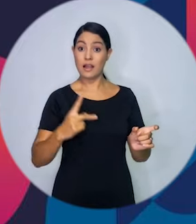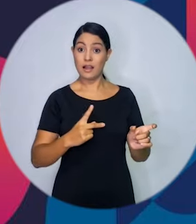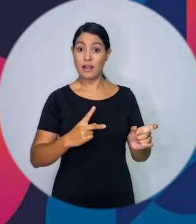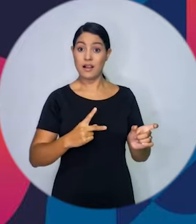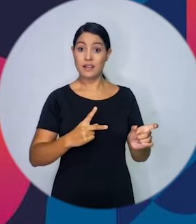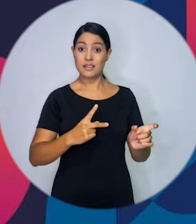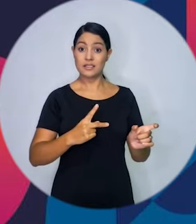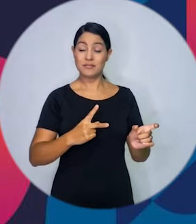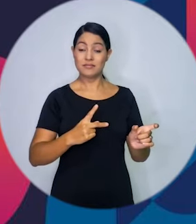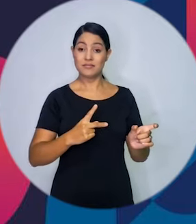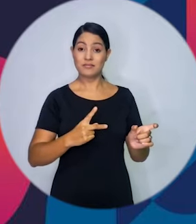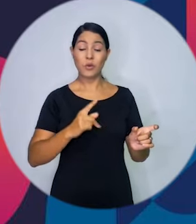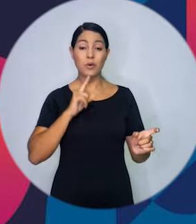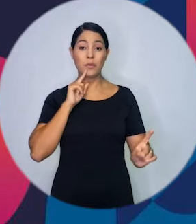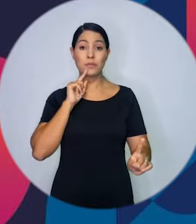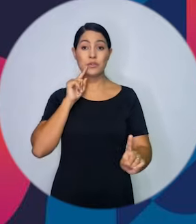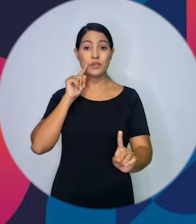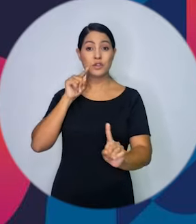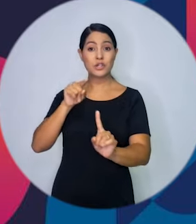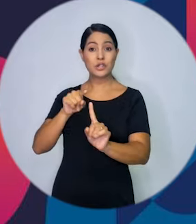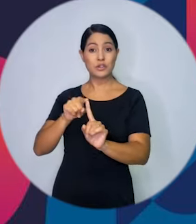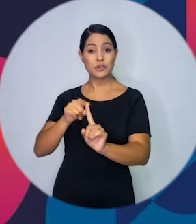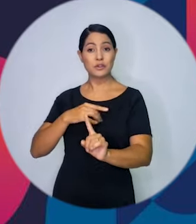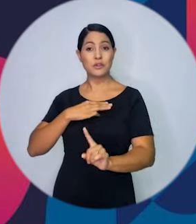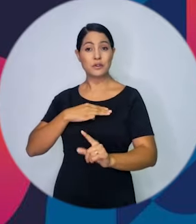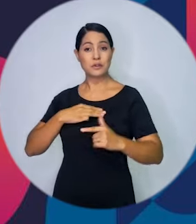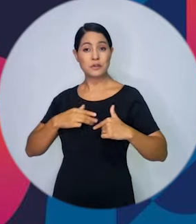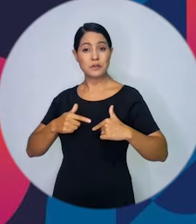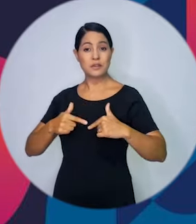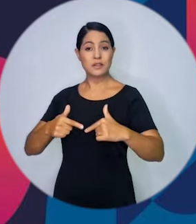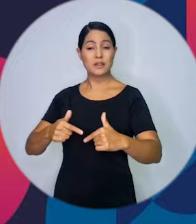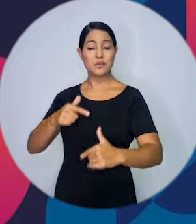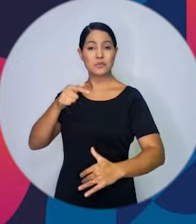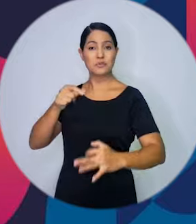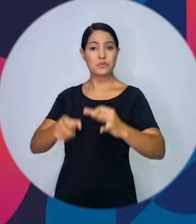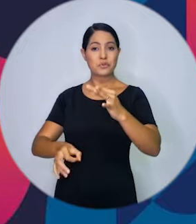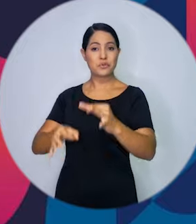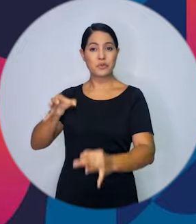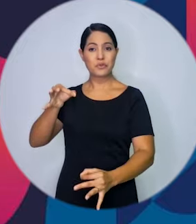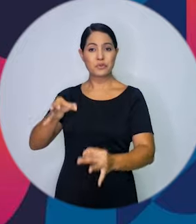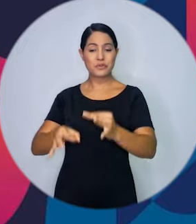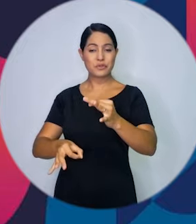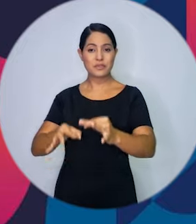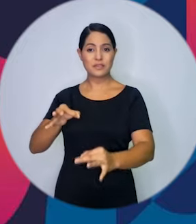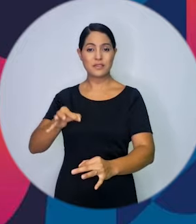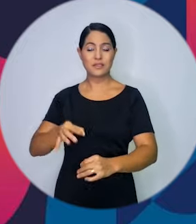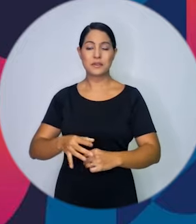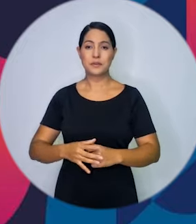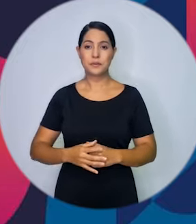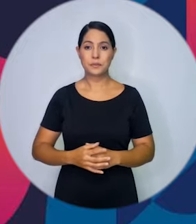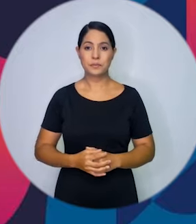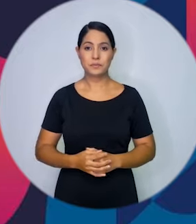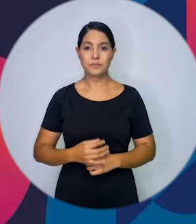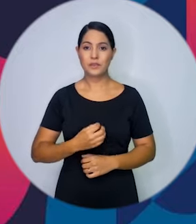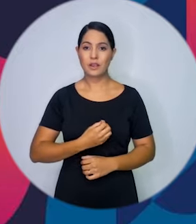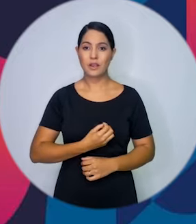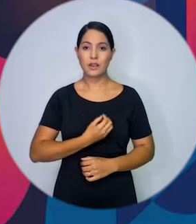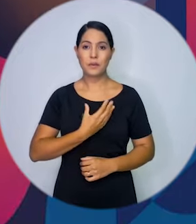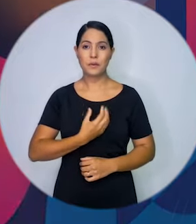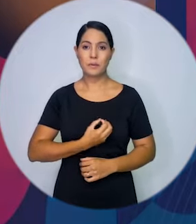rosto com o qual partilha a missão de promover a justiça e o